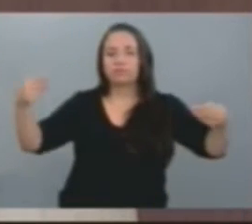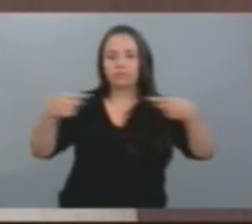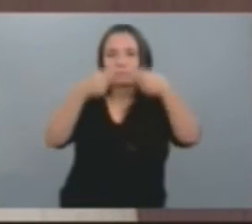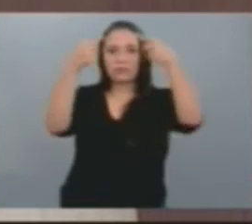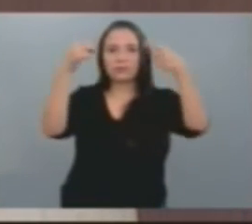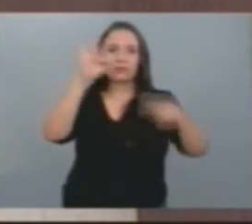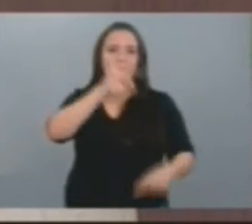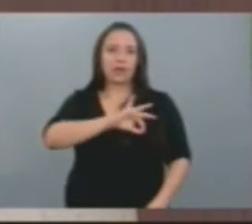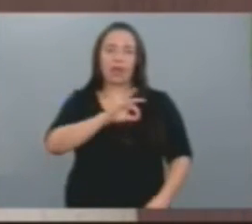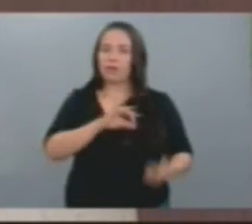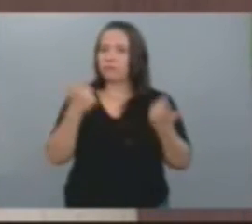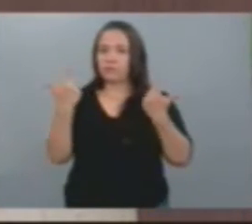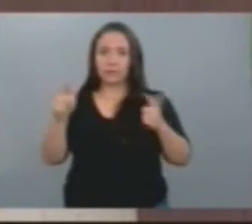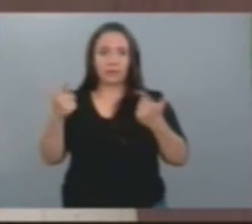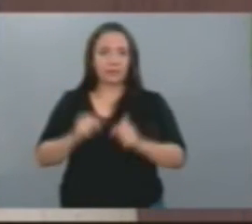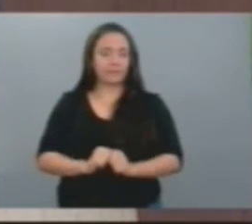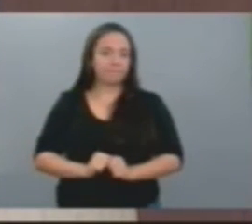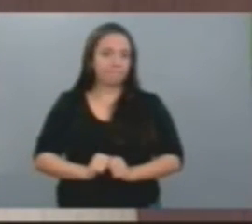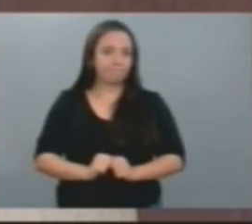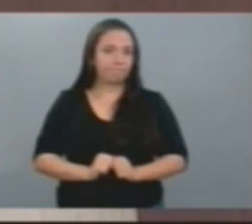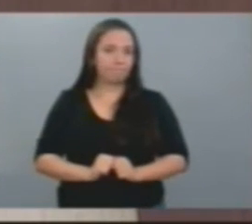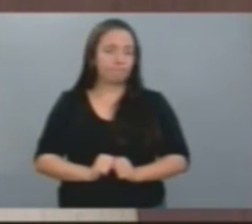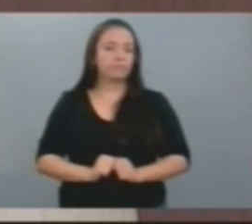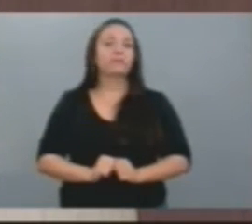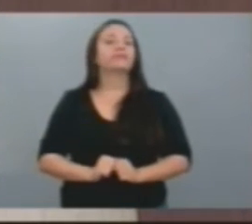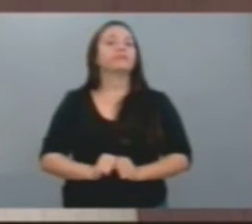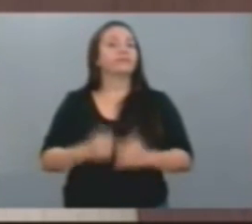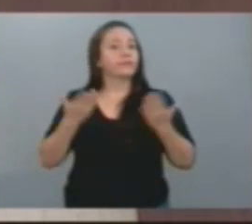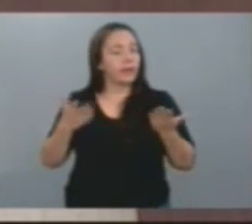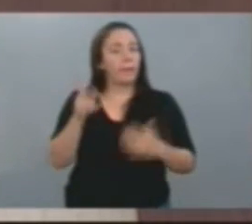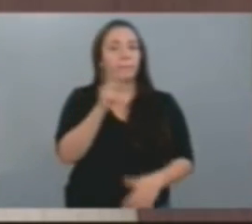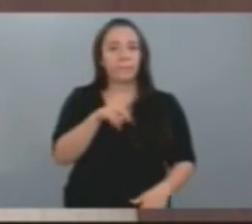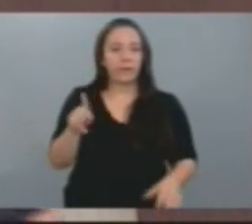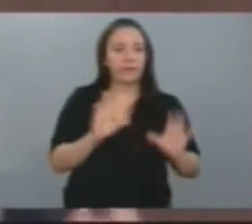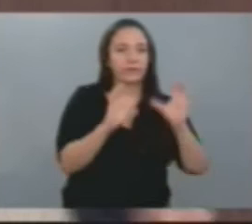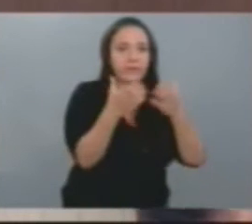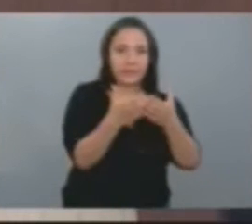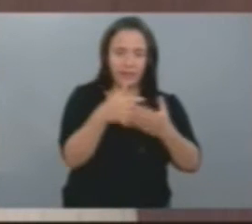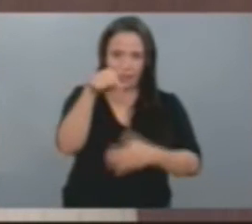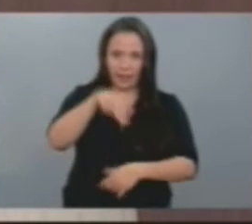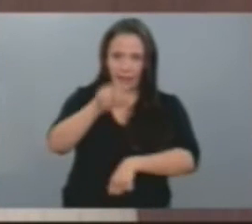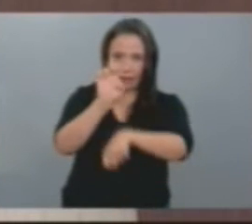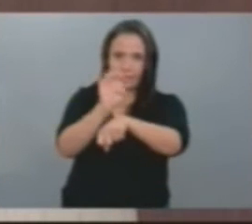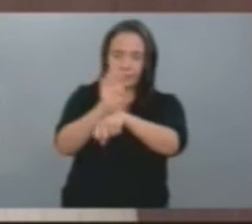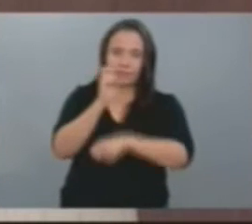passado. Pior que isso, os professores e professoras do Ceará,